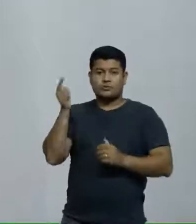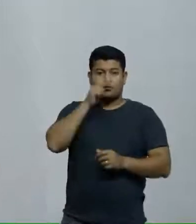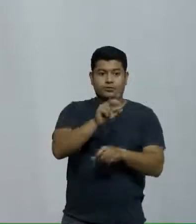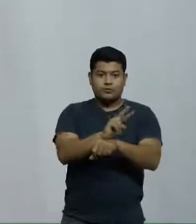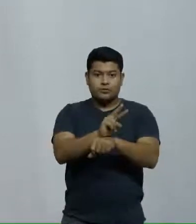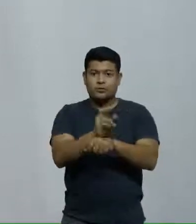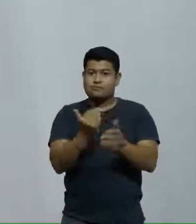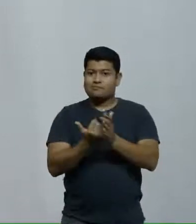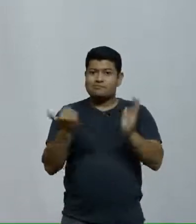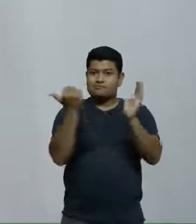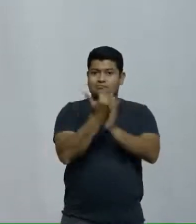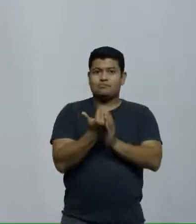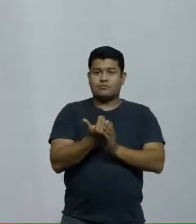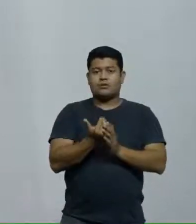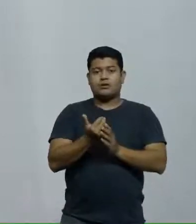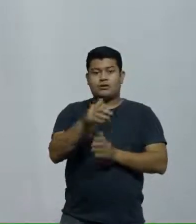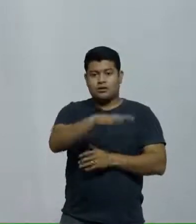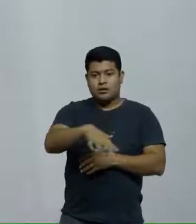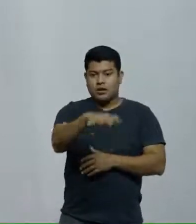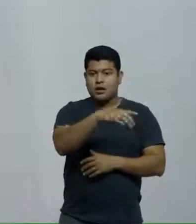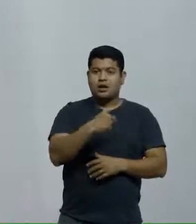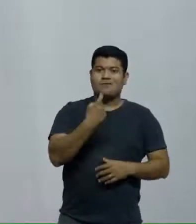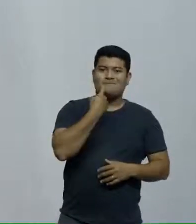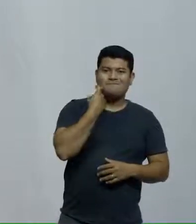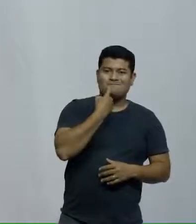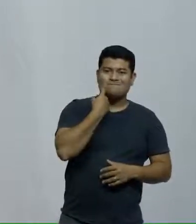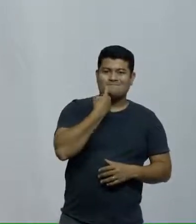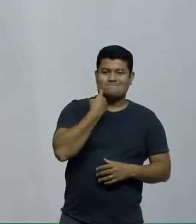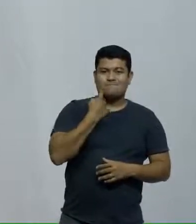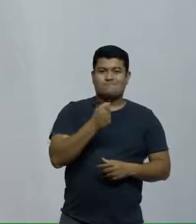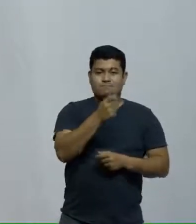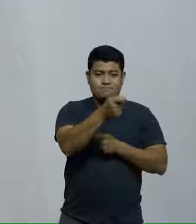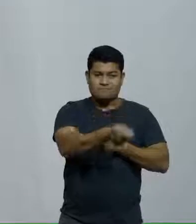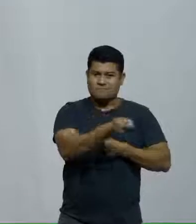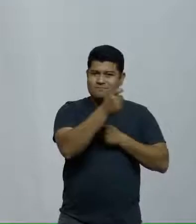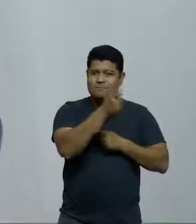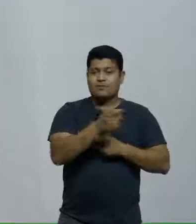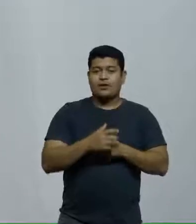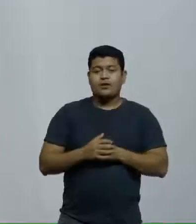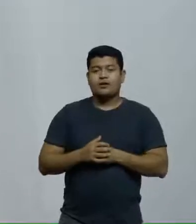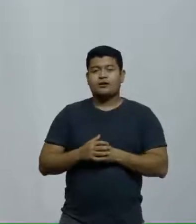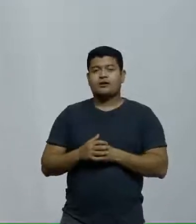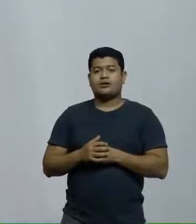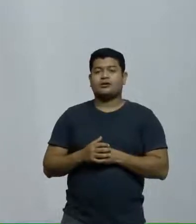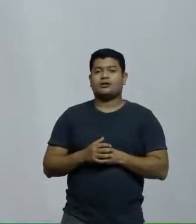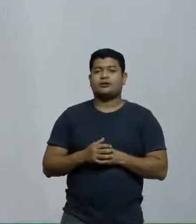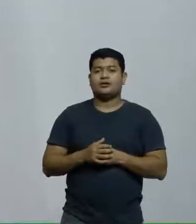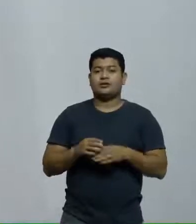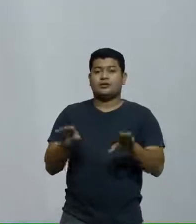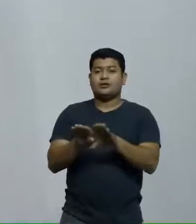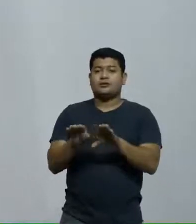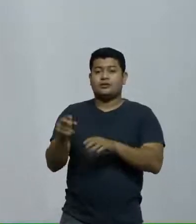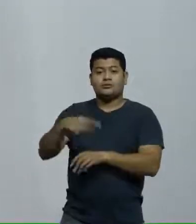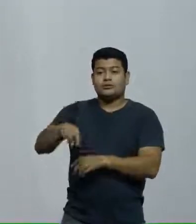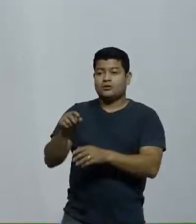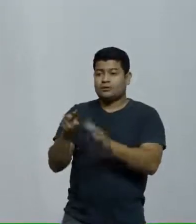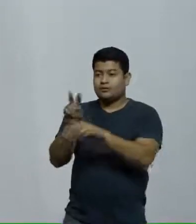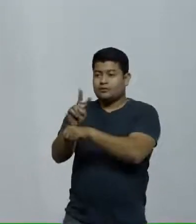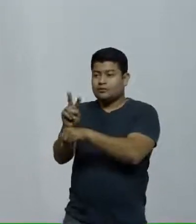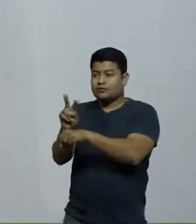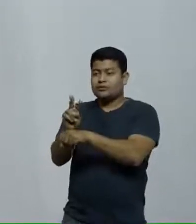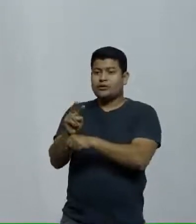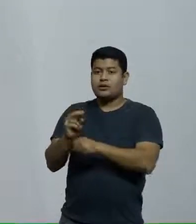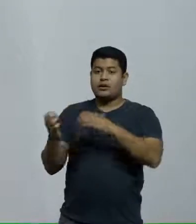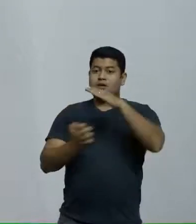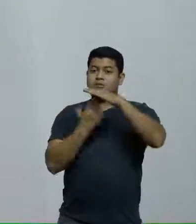pescados. Também nós fiscalizamos serviços, empresas prestadoras de serviços. Por exemplo,